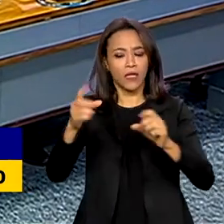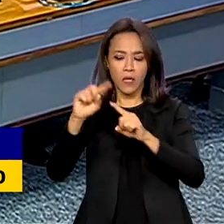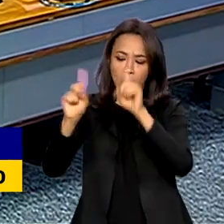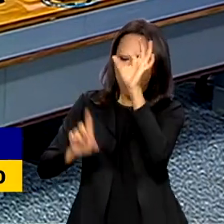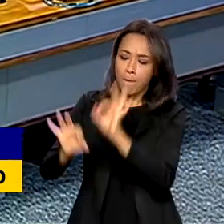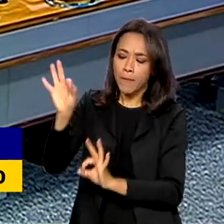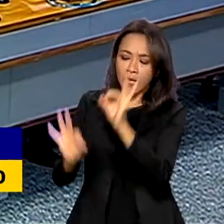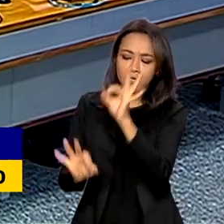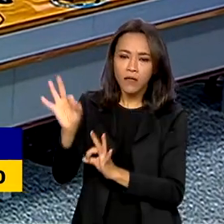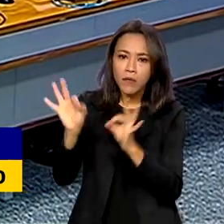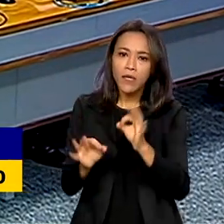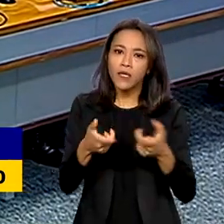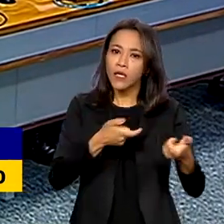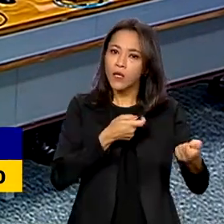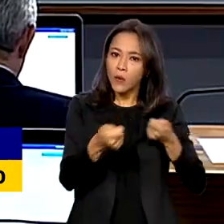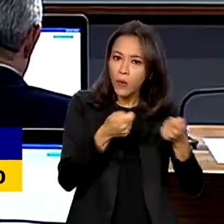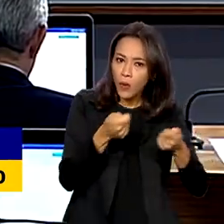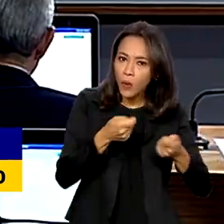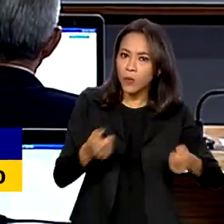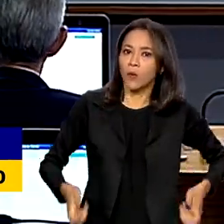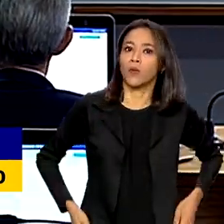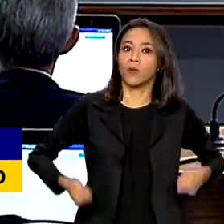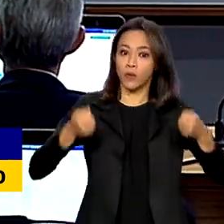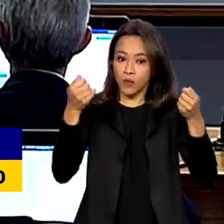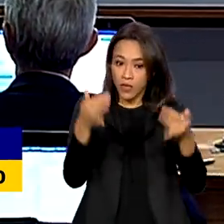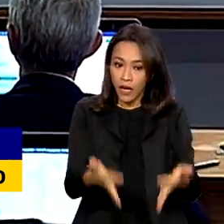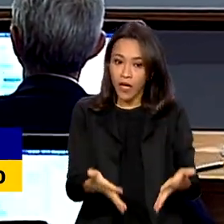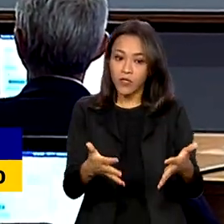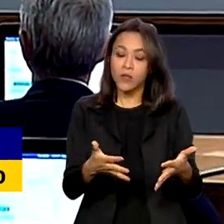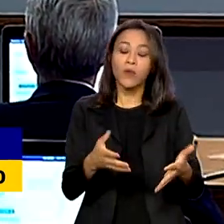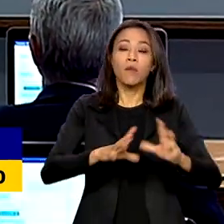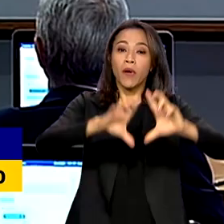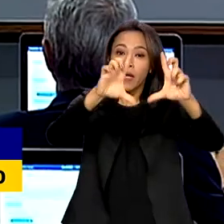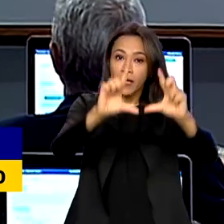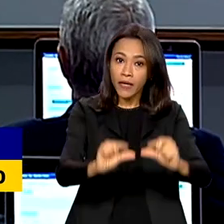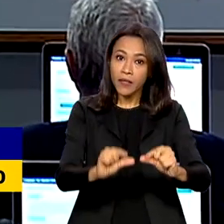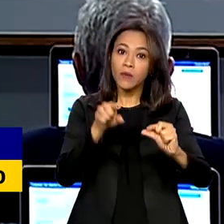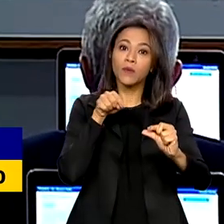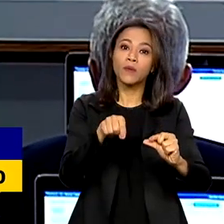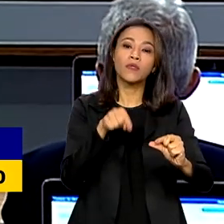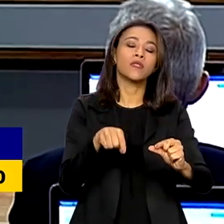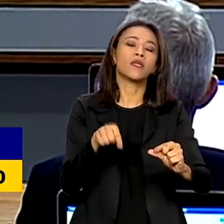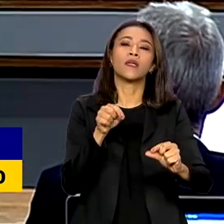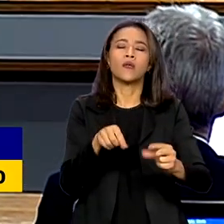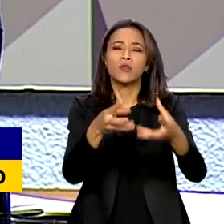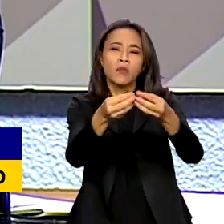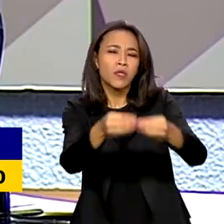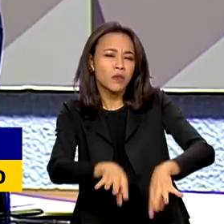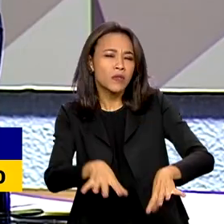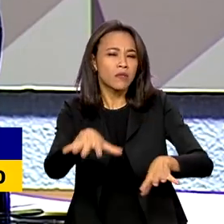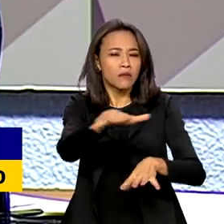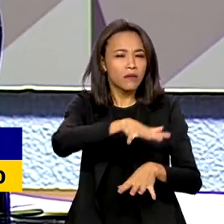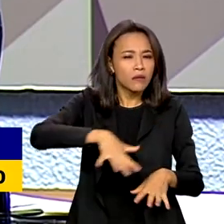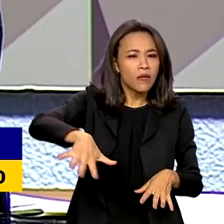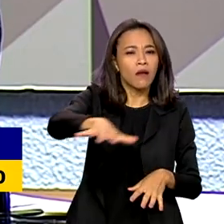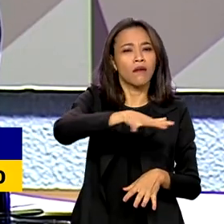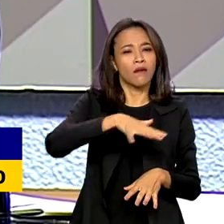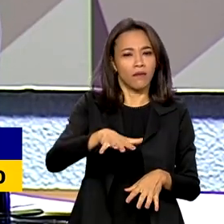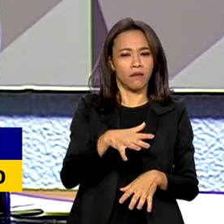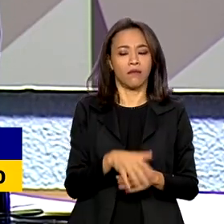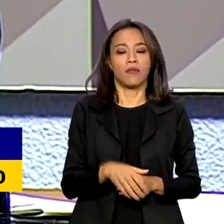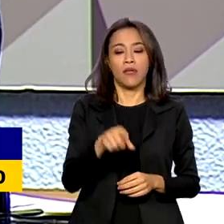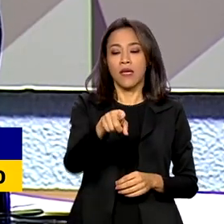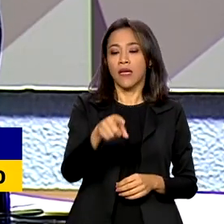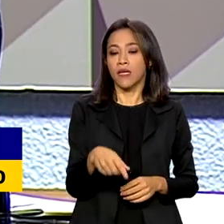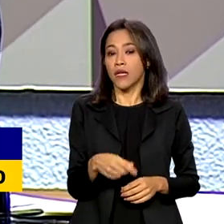e reequilíbrio dos gastos públicos para reduzir a deficiência fiscal e social do Brasil. Não há boas elaborações